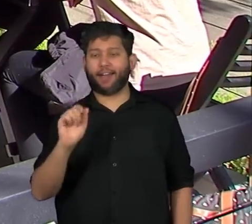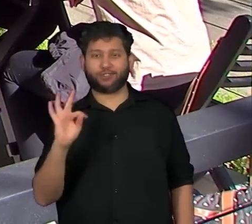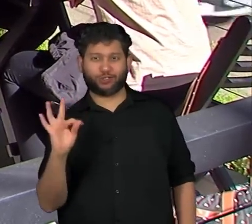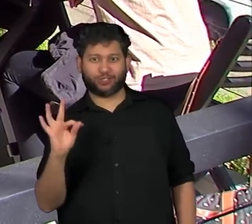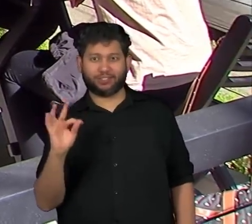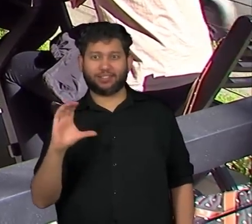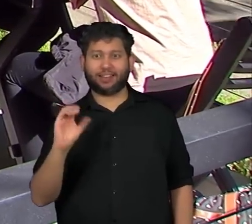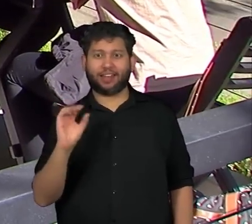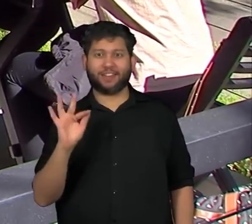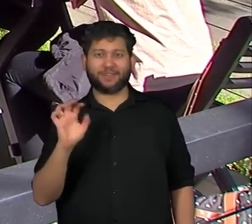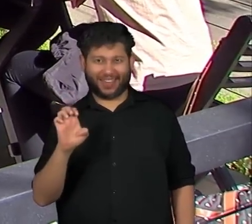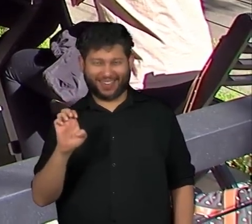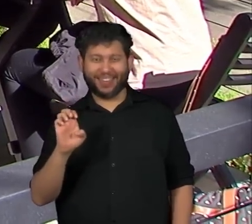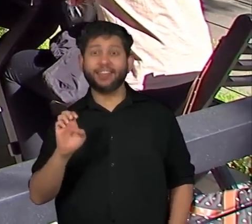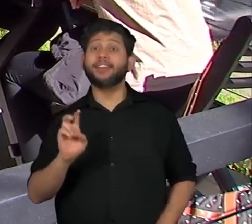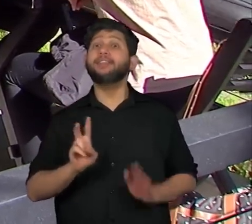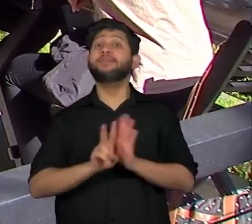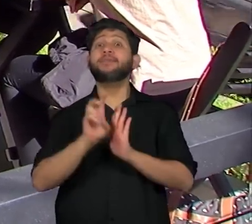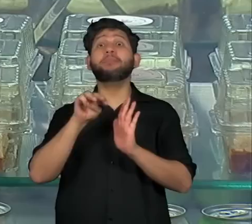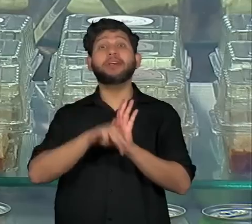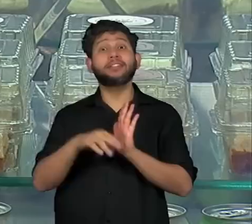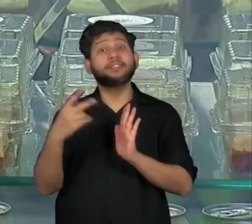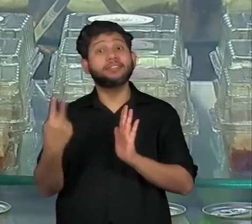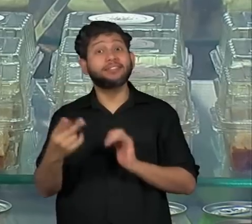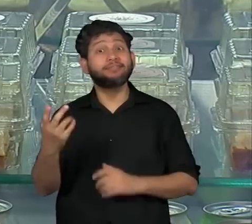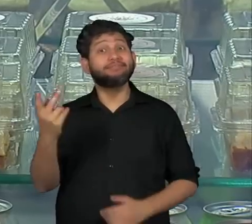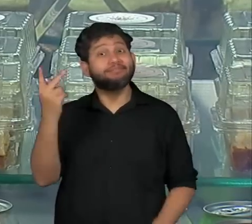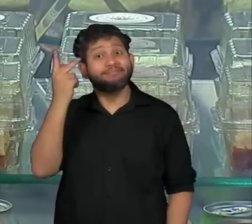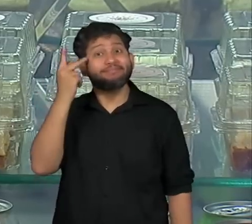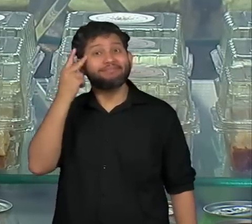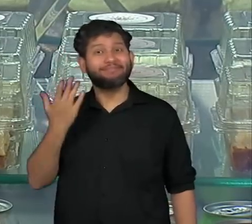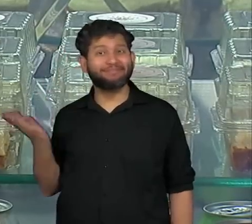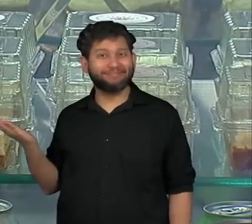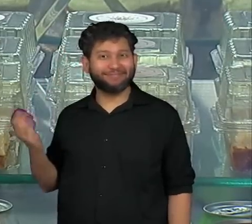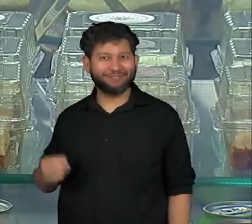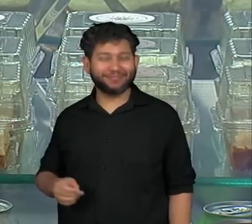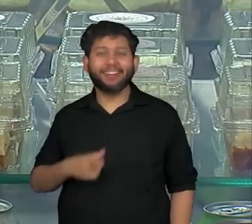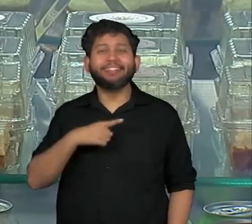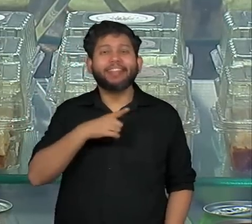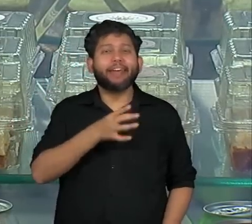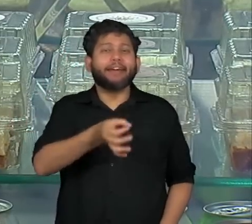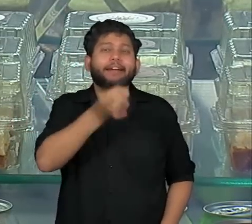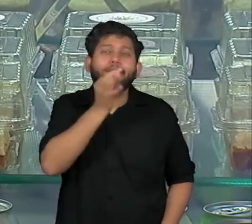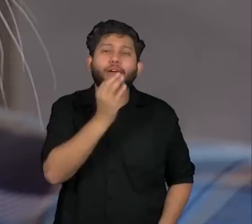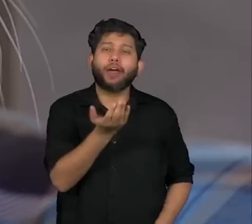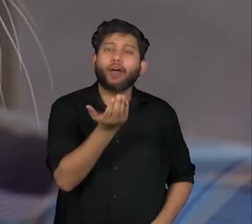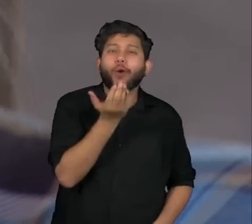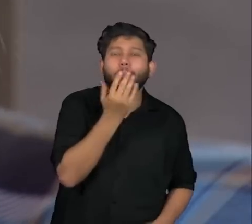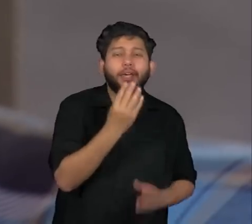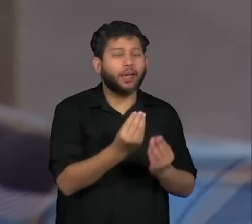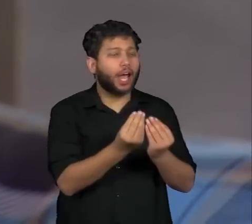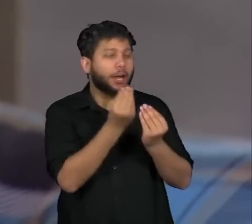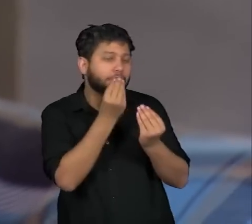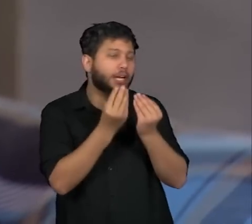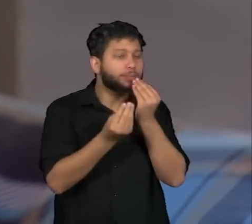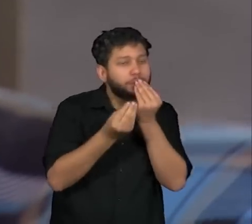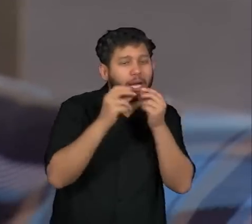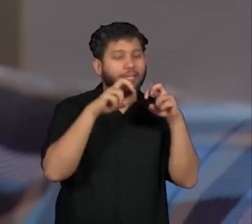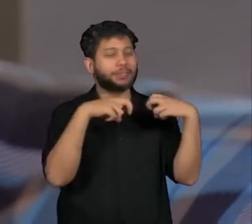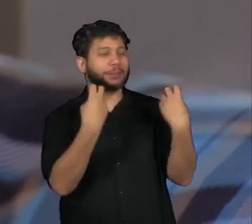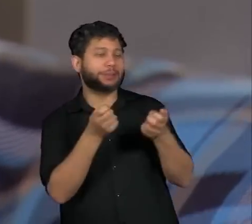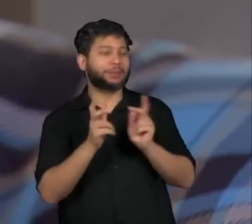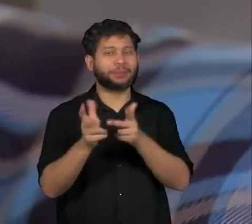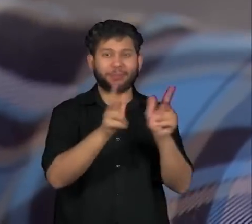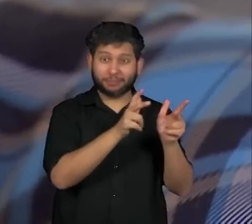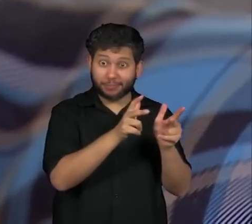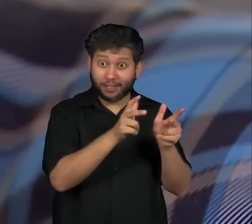Vila Mariana, zona sul da capital paulista. No local, que serve café e comidinhas, é possível visitar